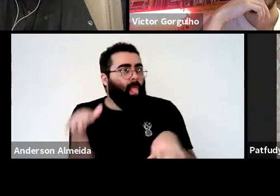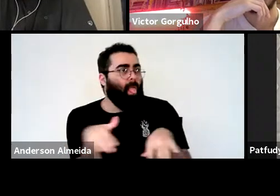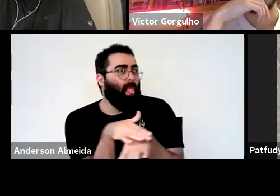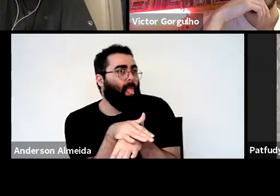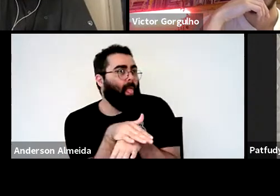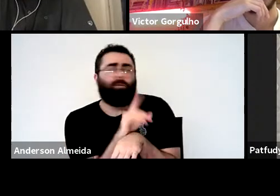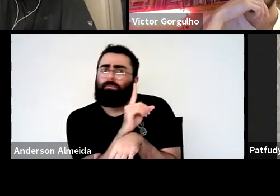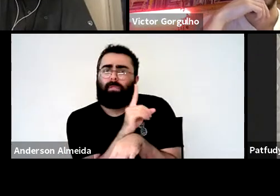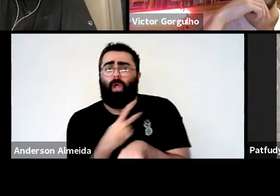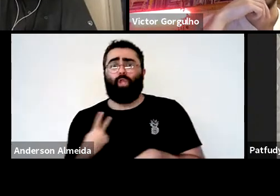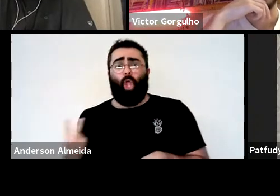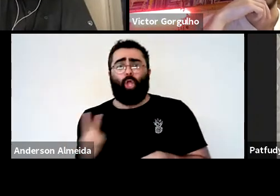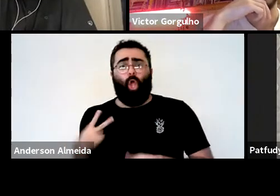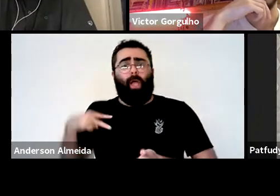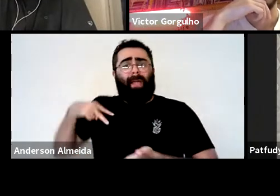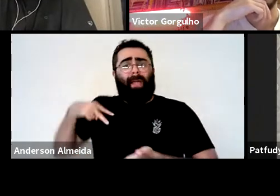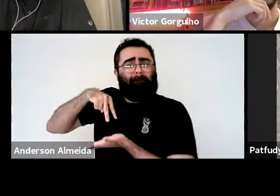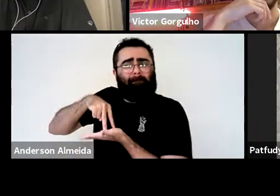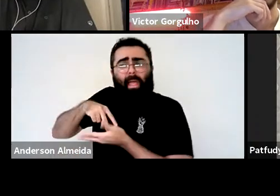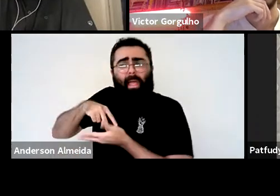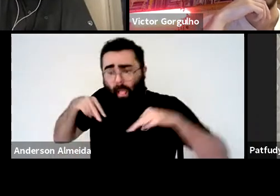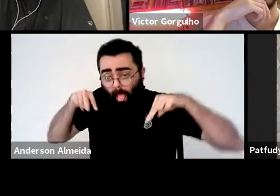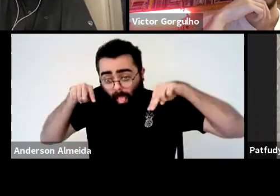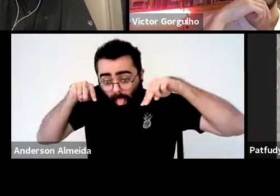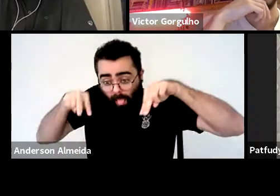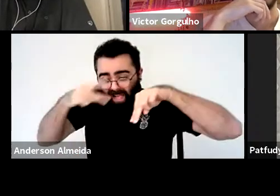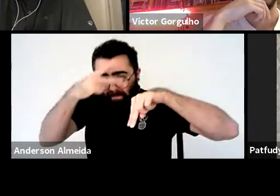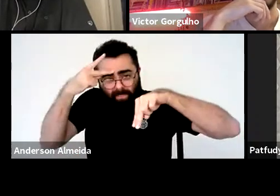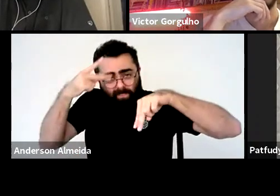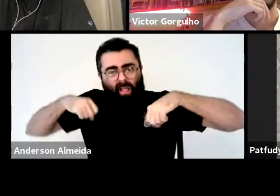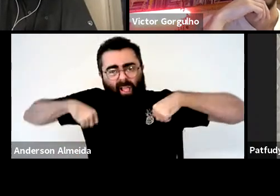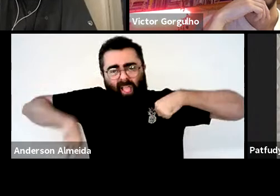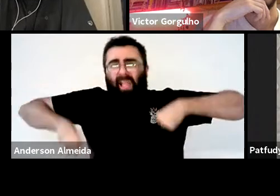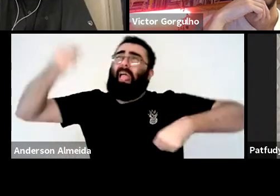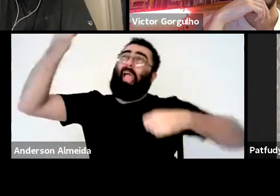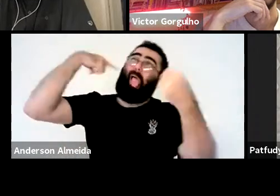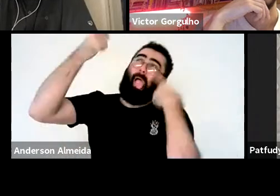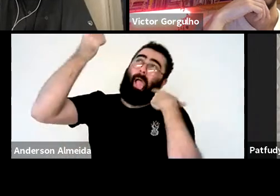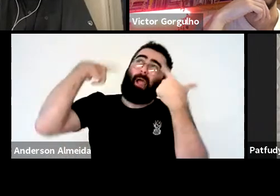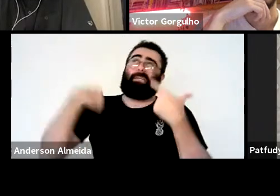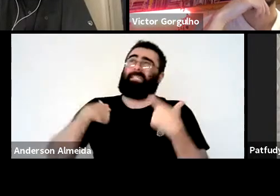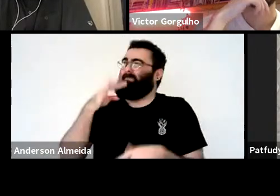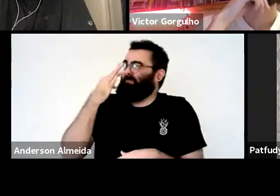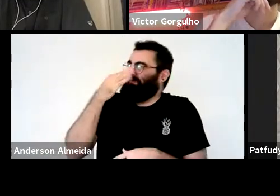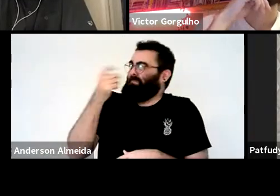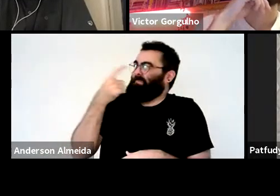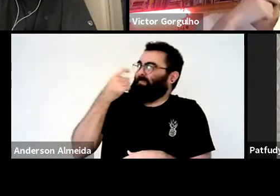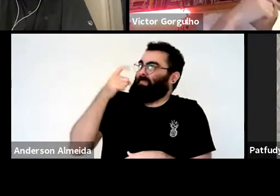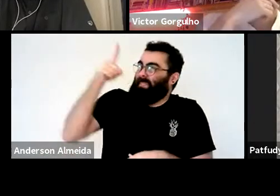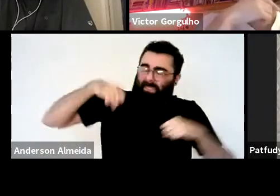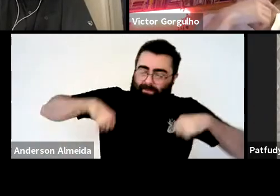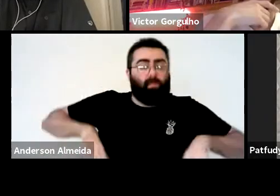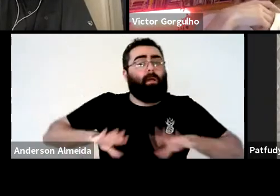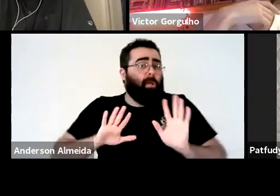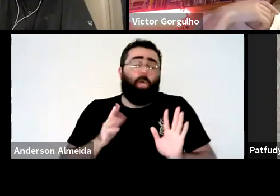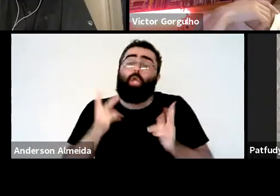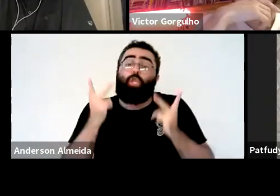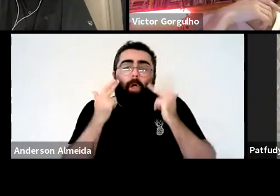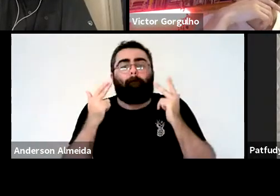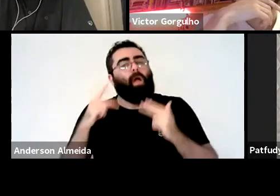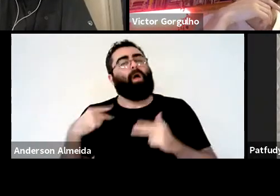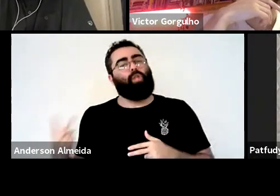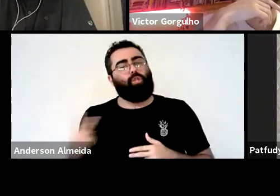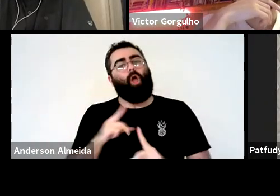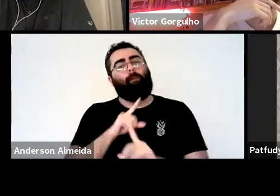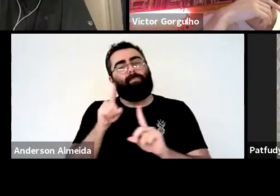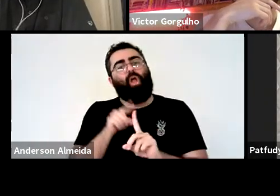gente está em pé. Então, a gente olha as pessoas de cima. A gente se olha bastante, olha muito para as pessoas também. E quando as pessoas entram na sala, a gente já está fazendo um trabalho, sei